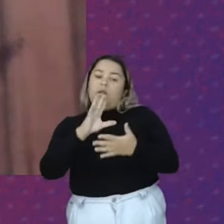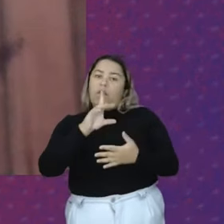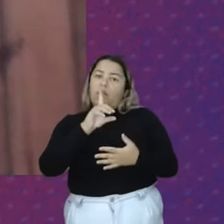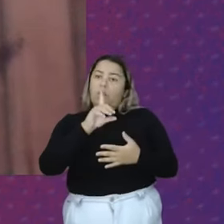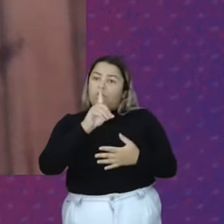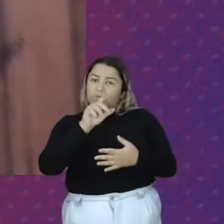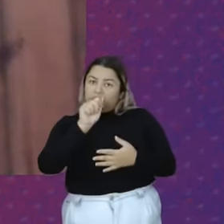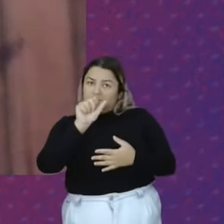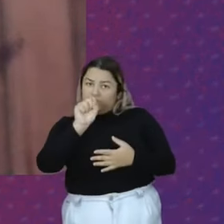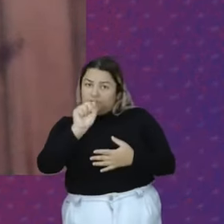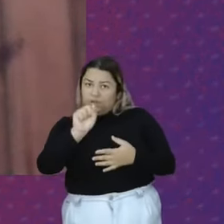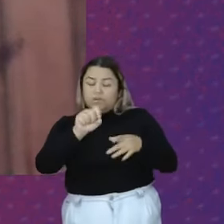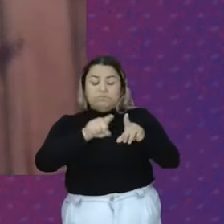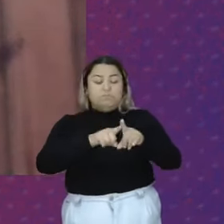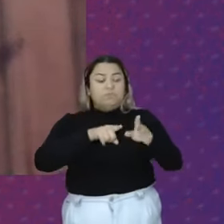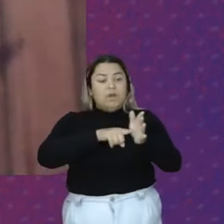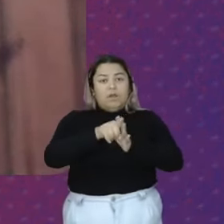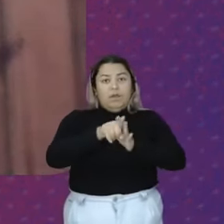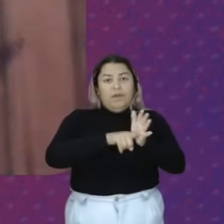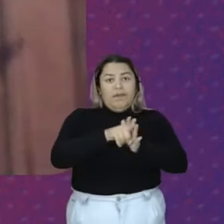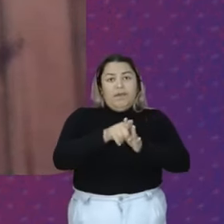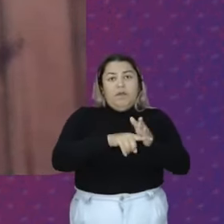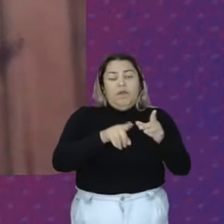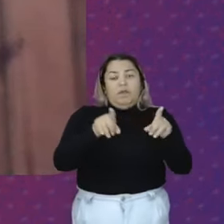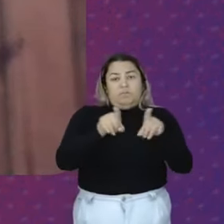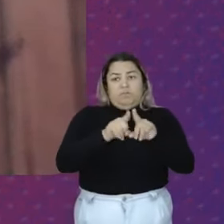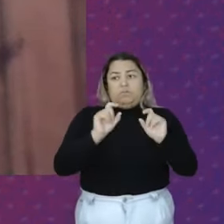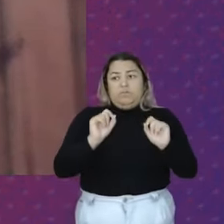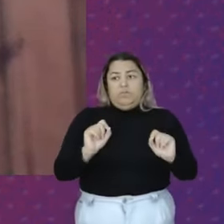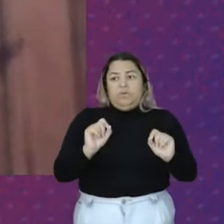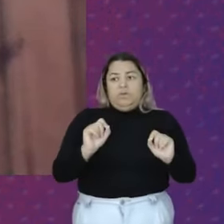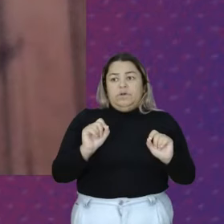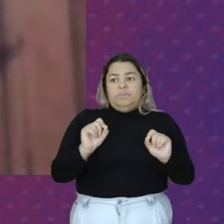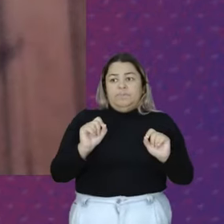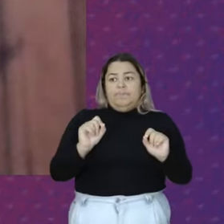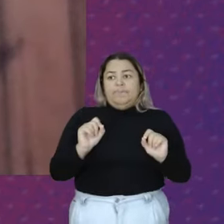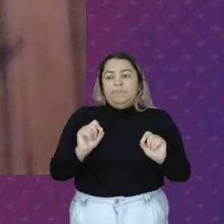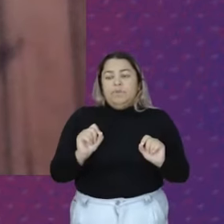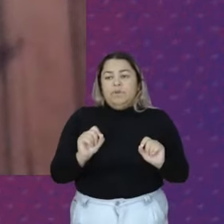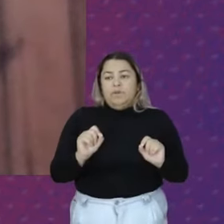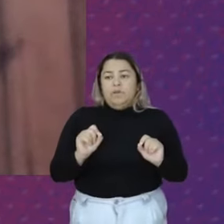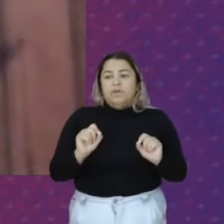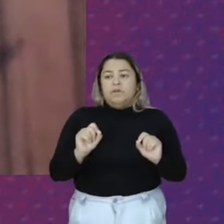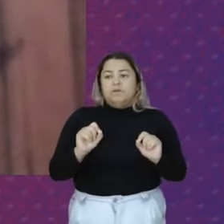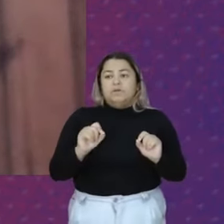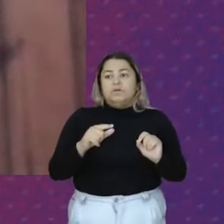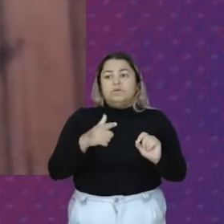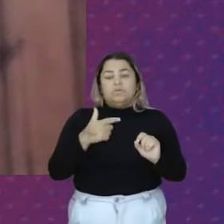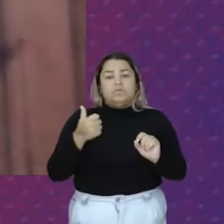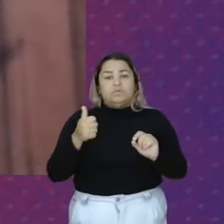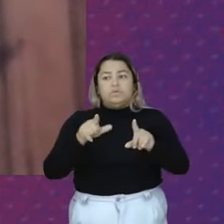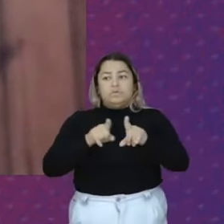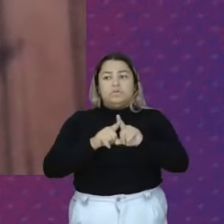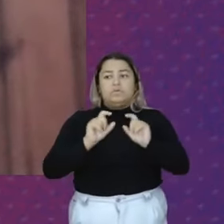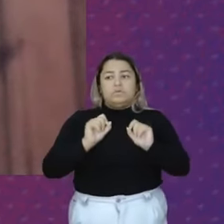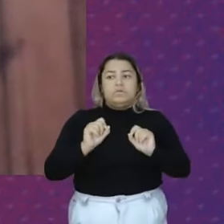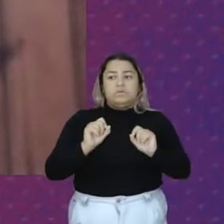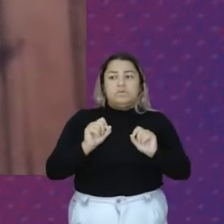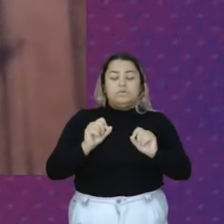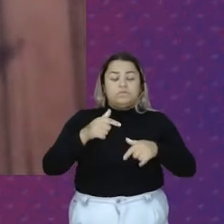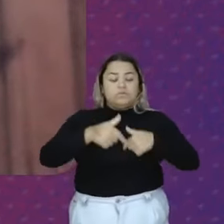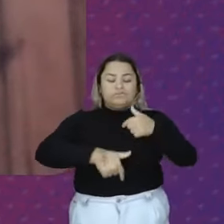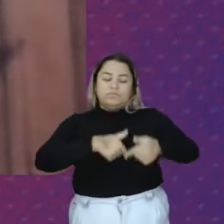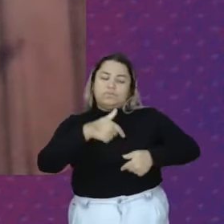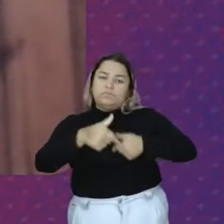por exemplo da pesquisa Nacional da Saúde de 2019 que foi divulgada em 21 né sobre o mercado de